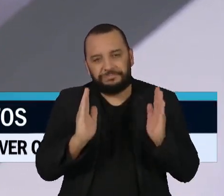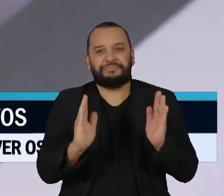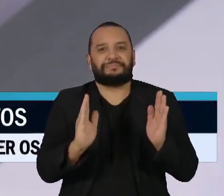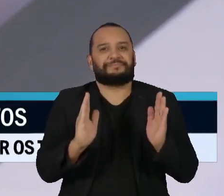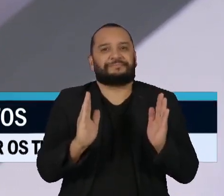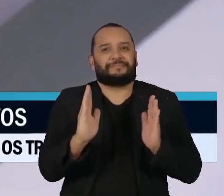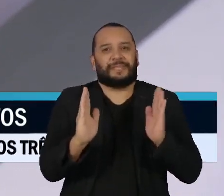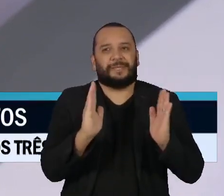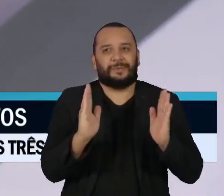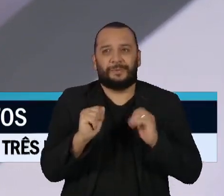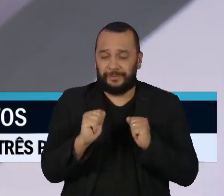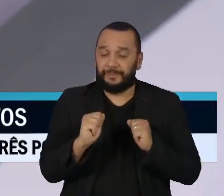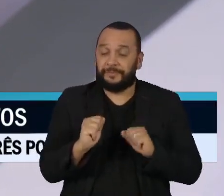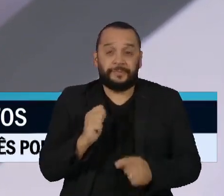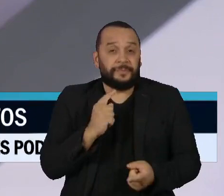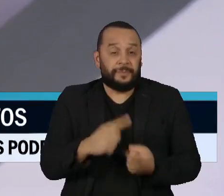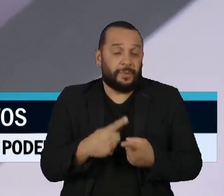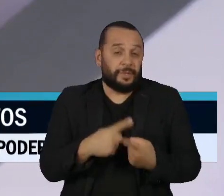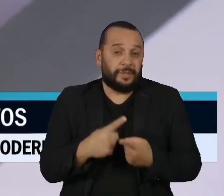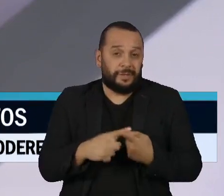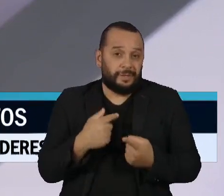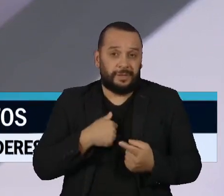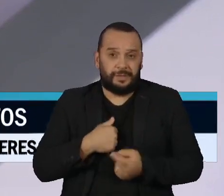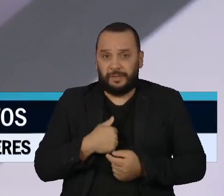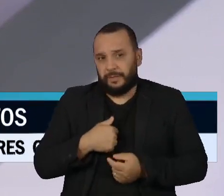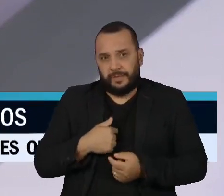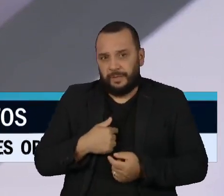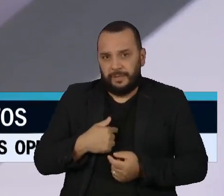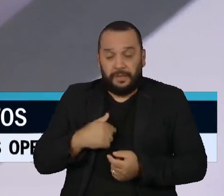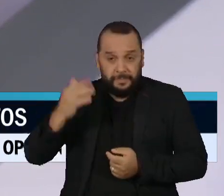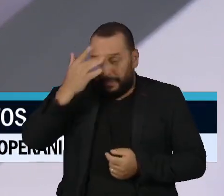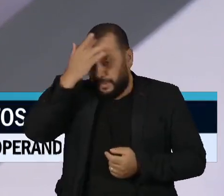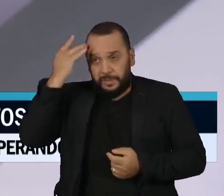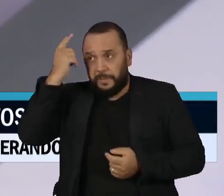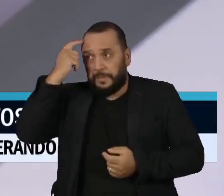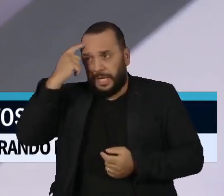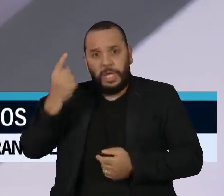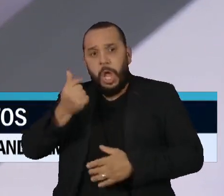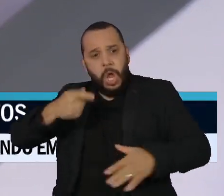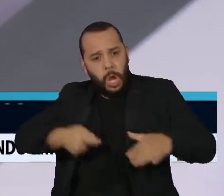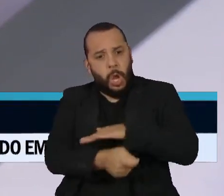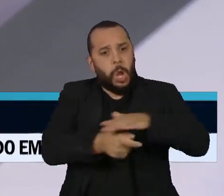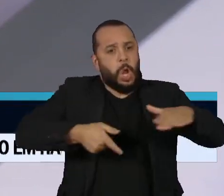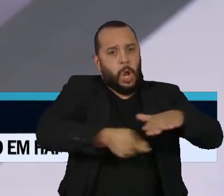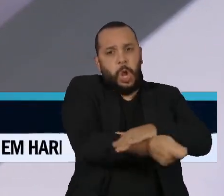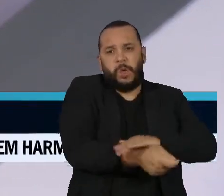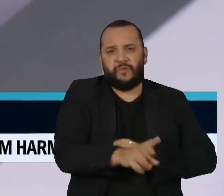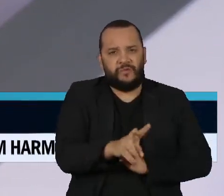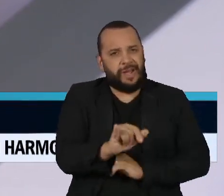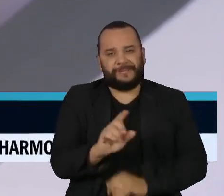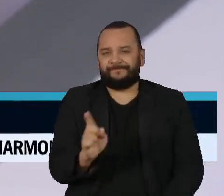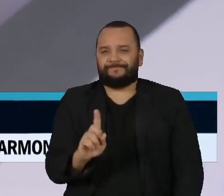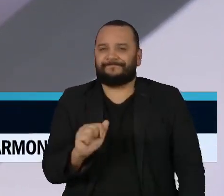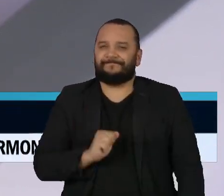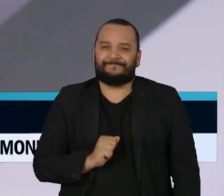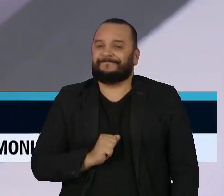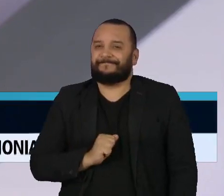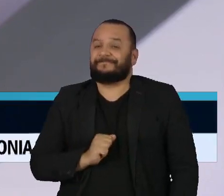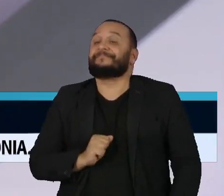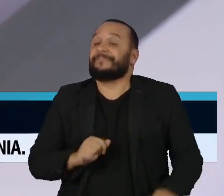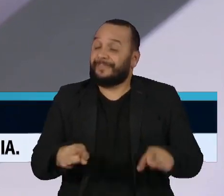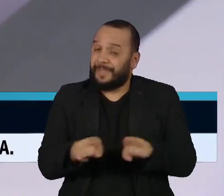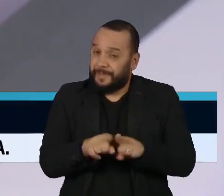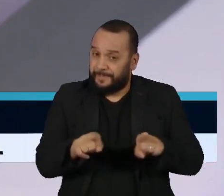exemplo, o nível de investimento no setor, acho que ninguém olhava isso com esses olhos, e também não é o setor